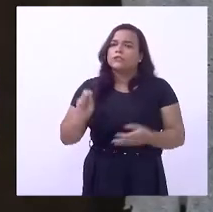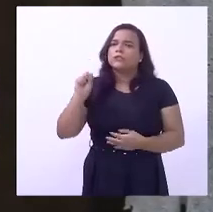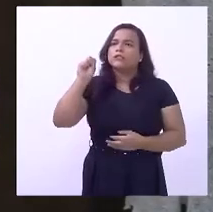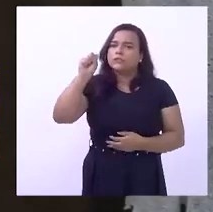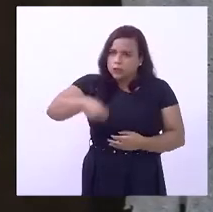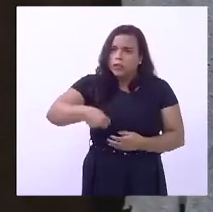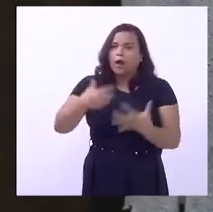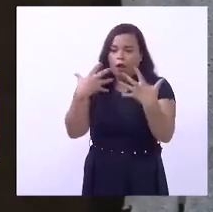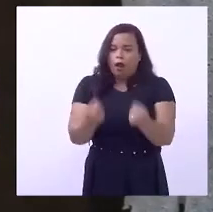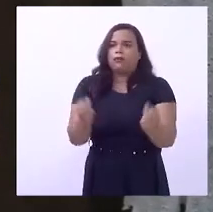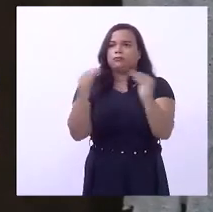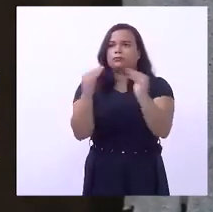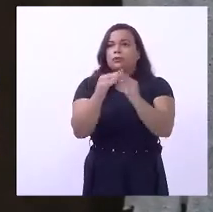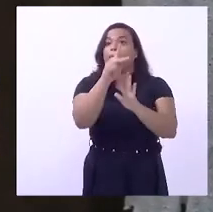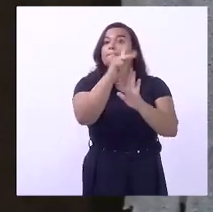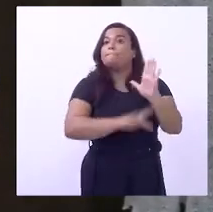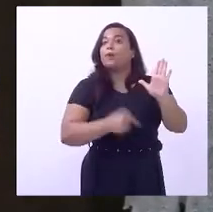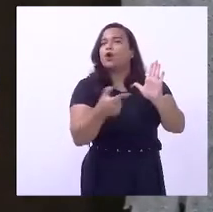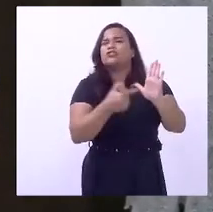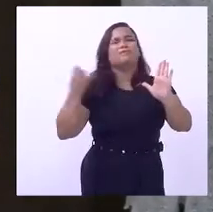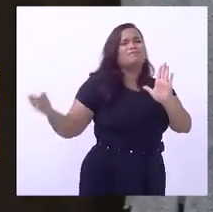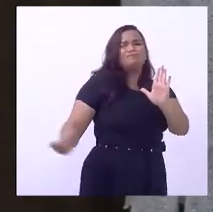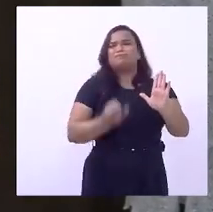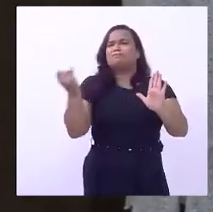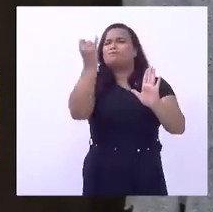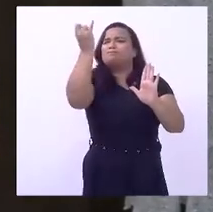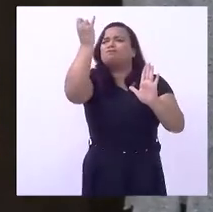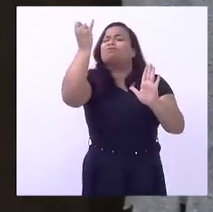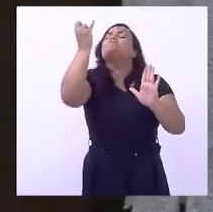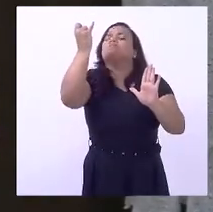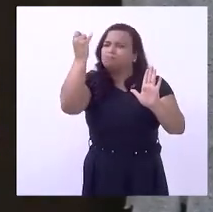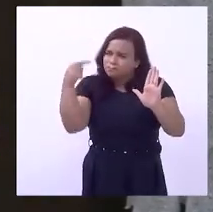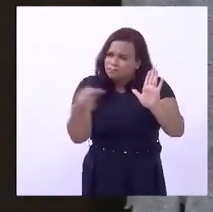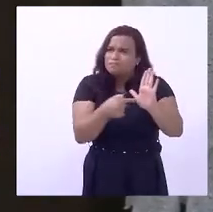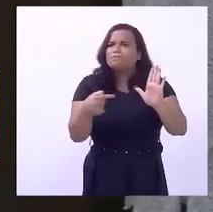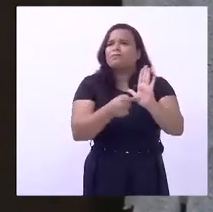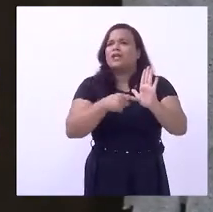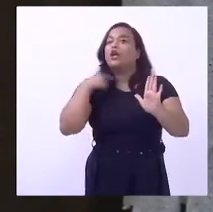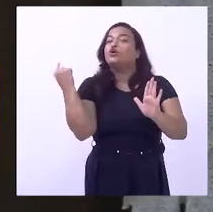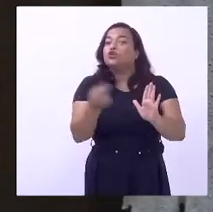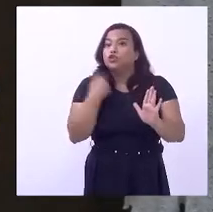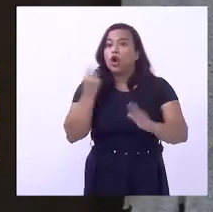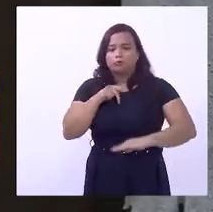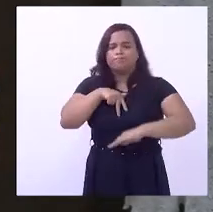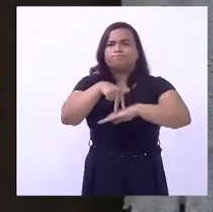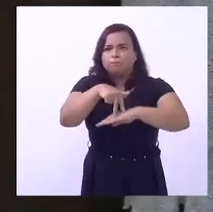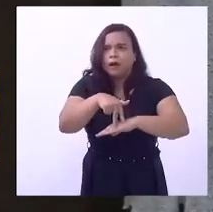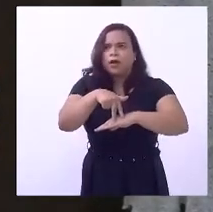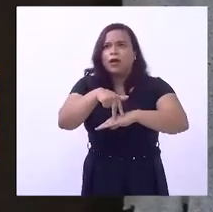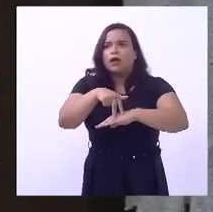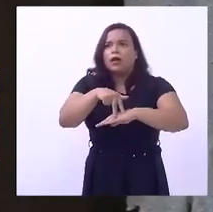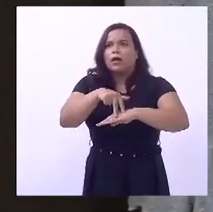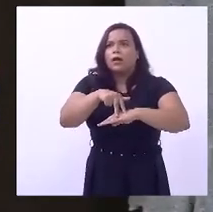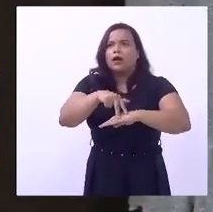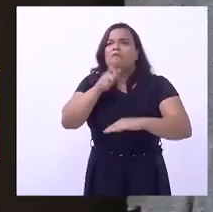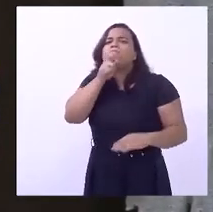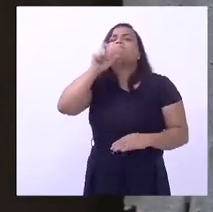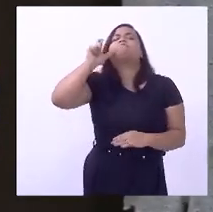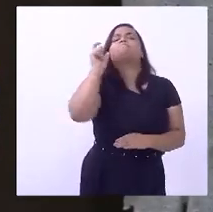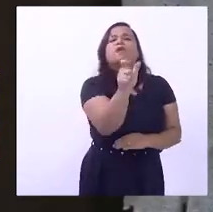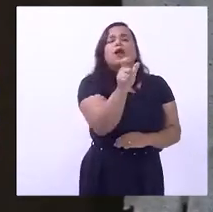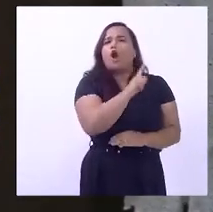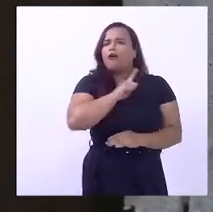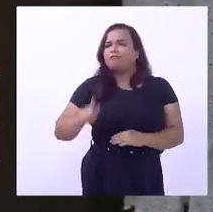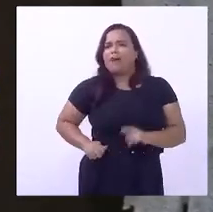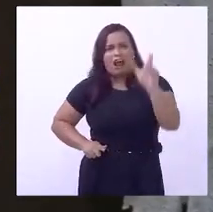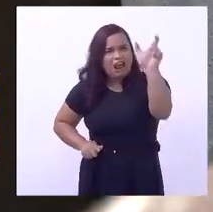sim em favor de um projeto tão importante e fundamental. Ninguém está aqui, por enquanto, chamando o governador de genocida.